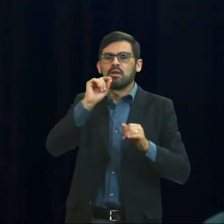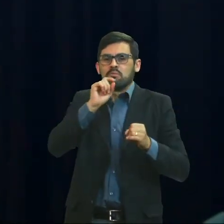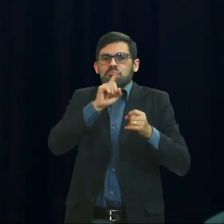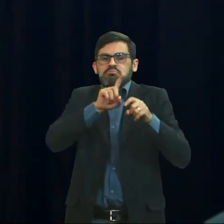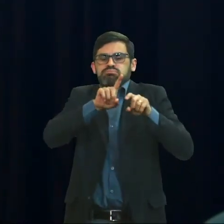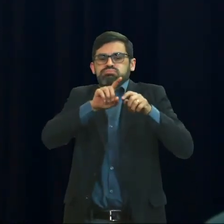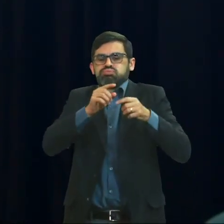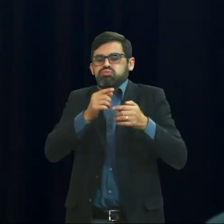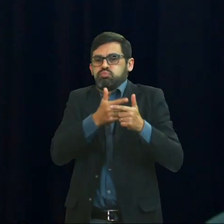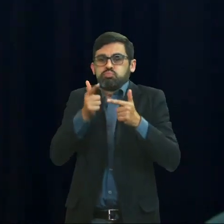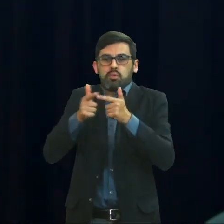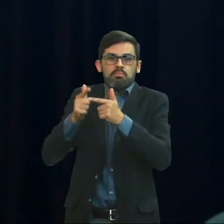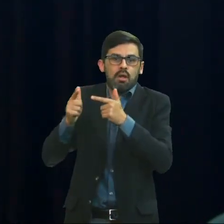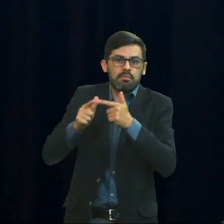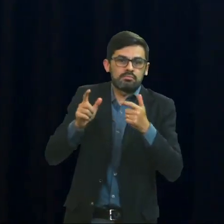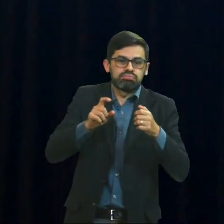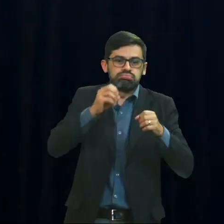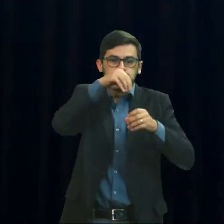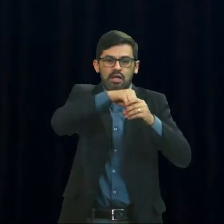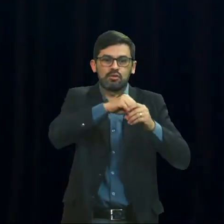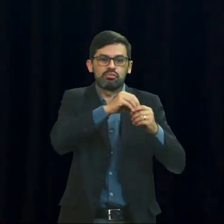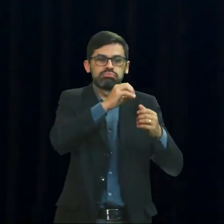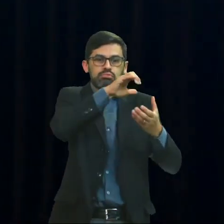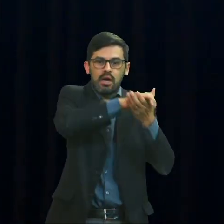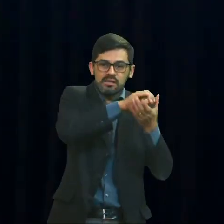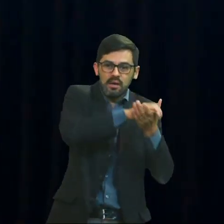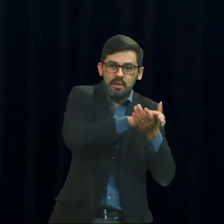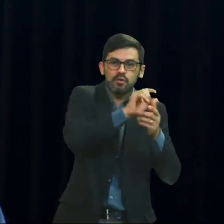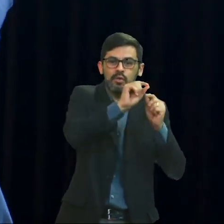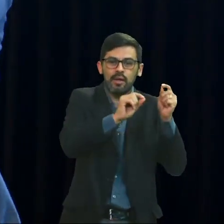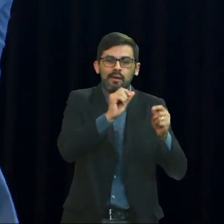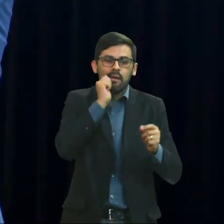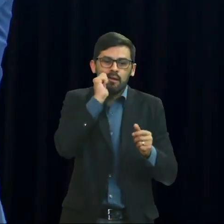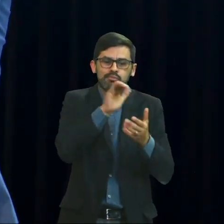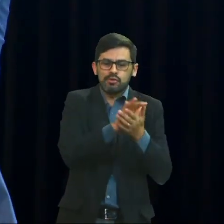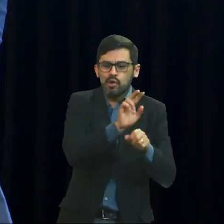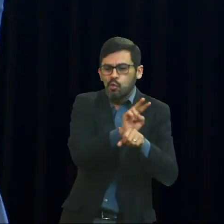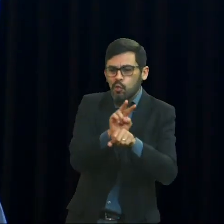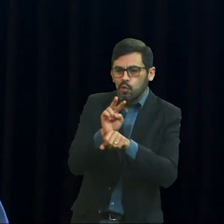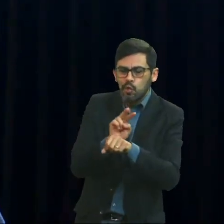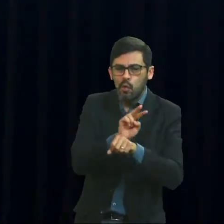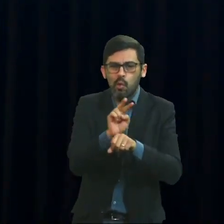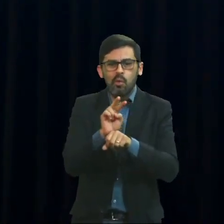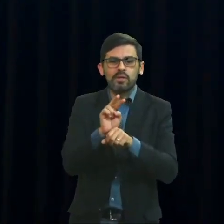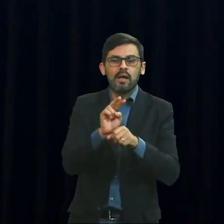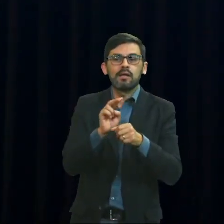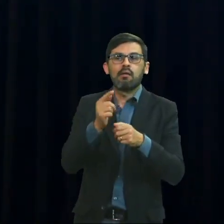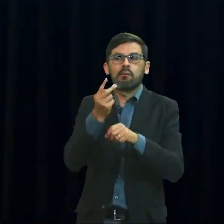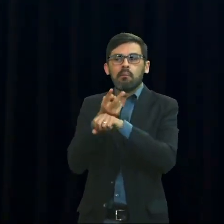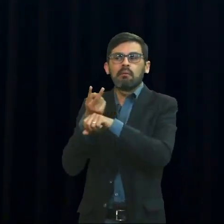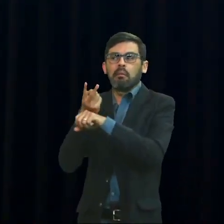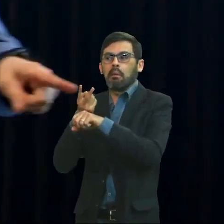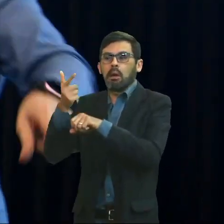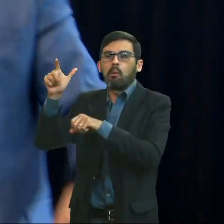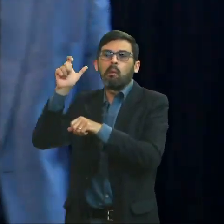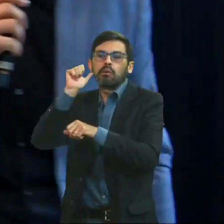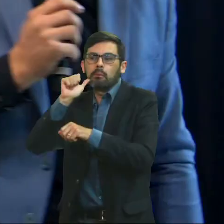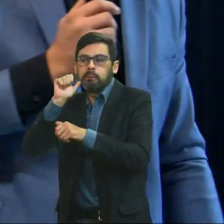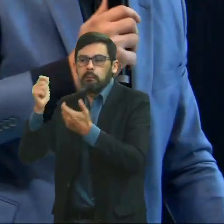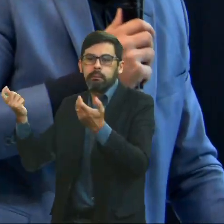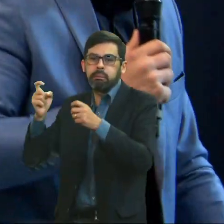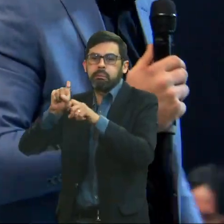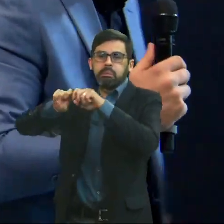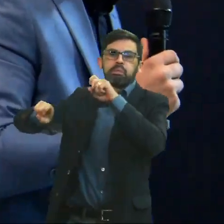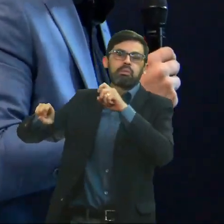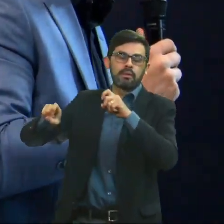ele está mal. A esposa cuidou, amparou, mas aí quando ele prospera, ele começa a achar que é alguma coisa, e daí começa a olhar para o lado. A gente faz a mesma coisa com